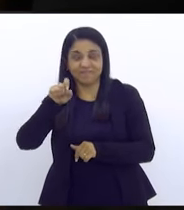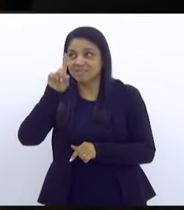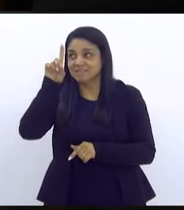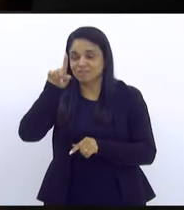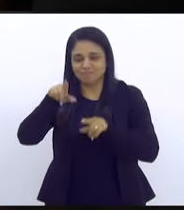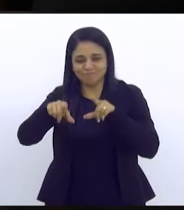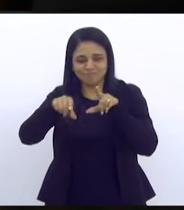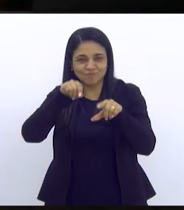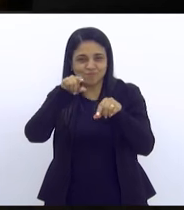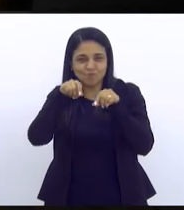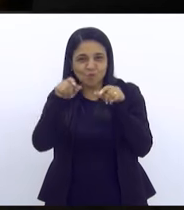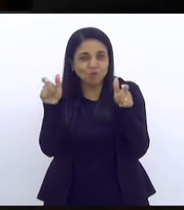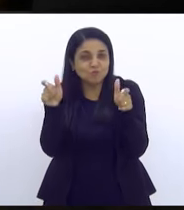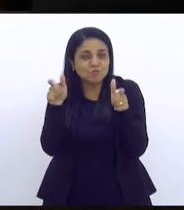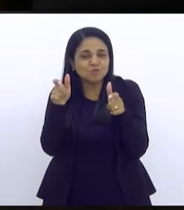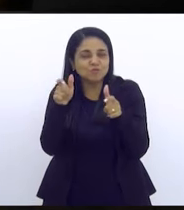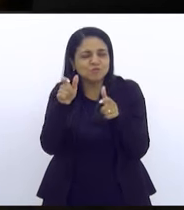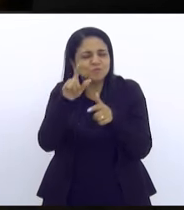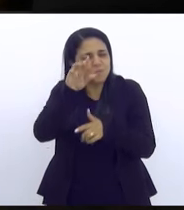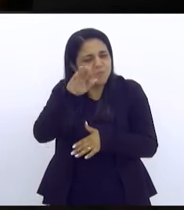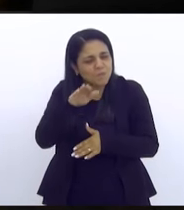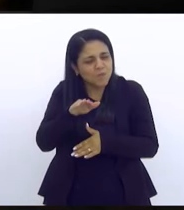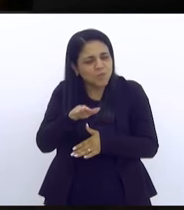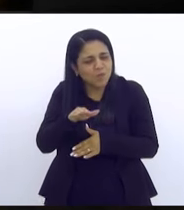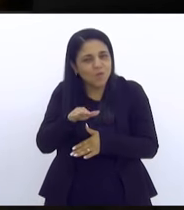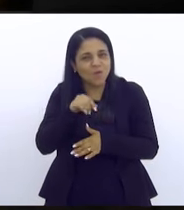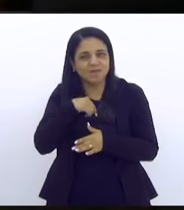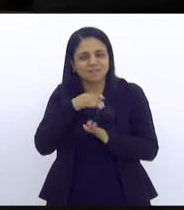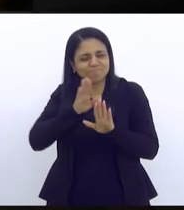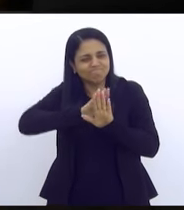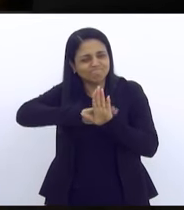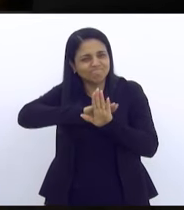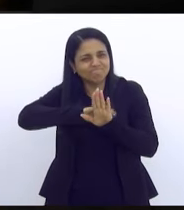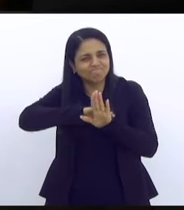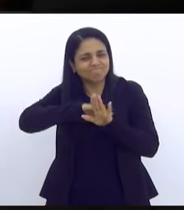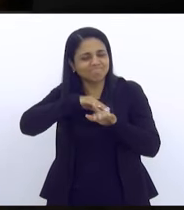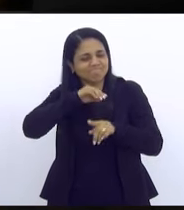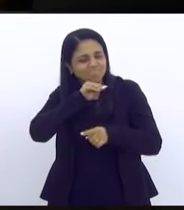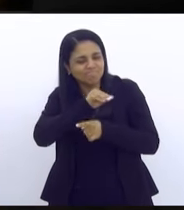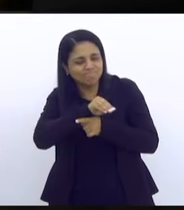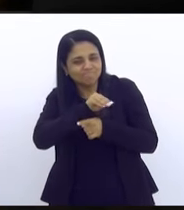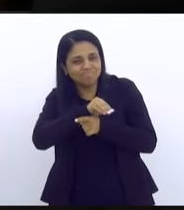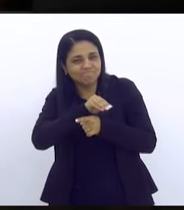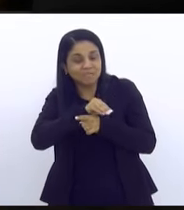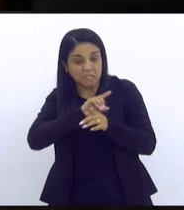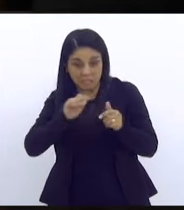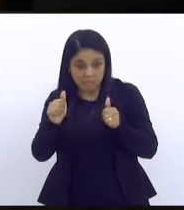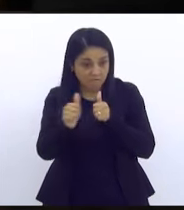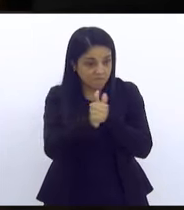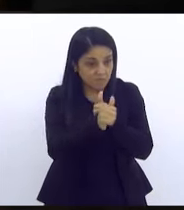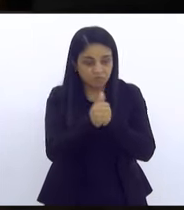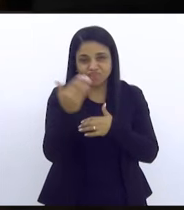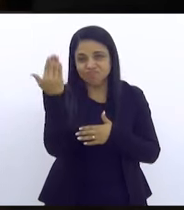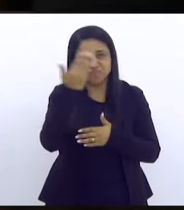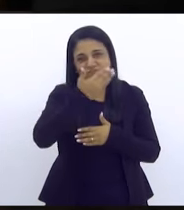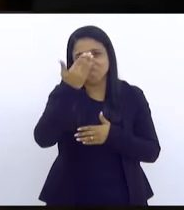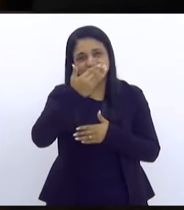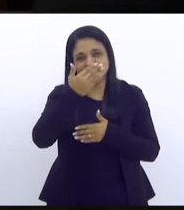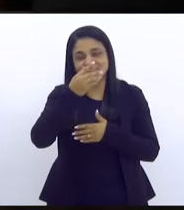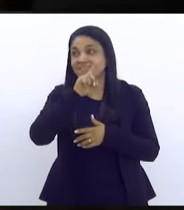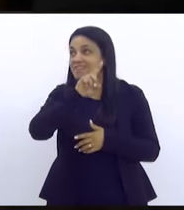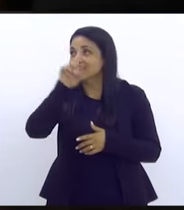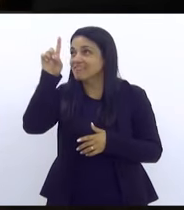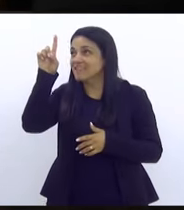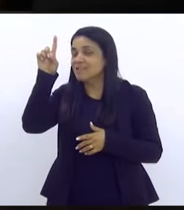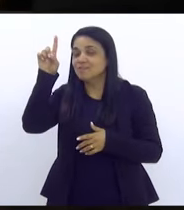os menores, os de trás das malhadas. Quem está na frente, às vezes, não é visto, porque Deus, ele está vendo